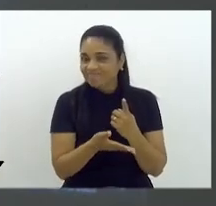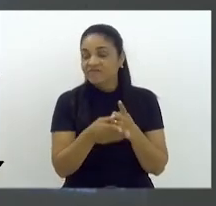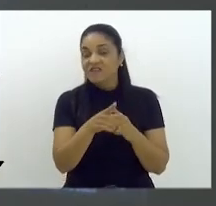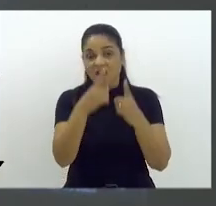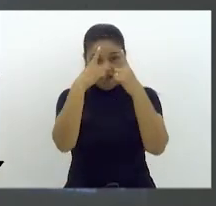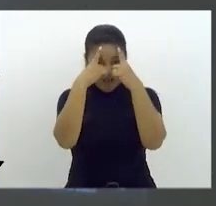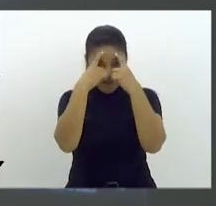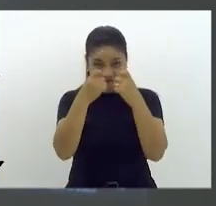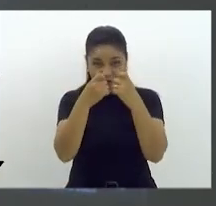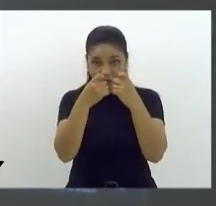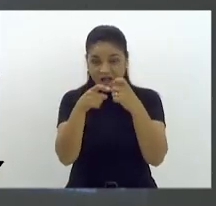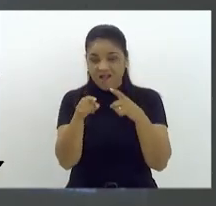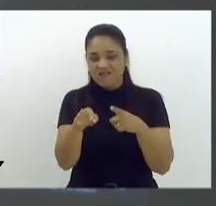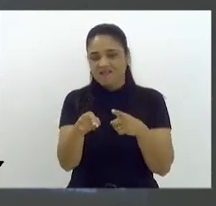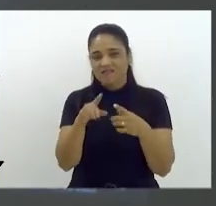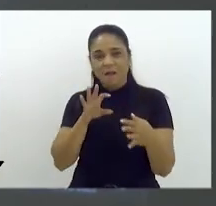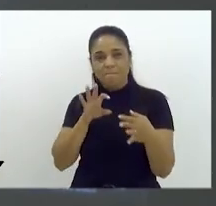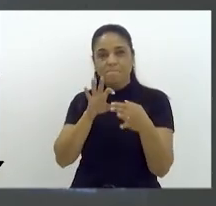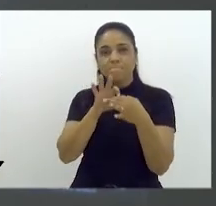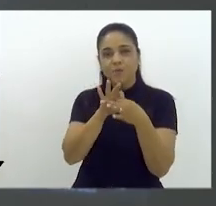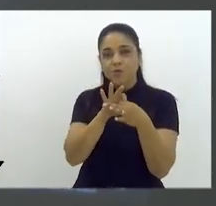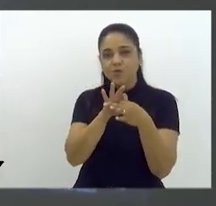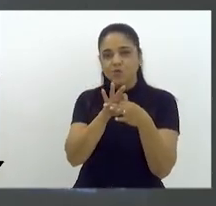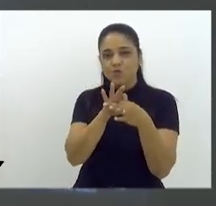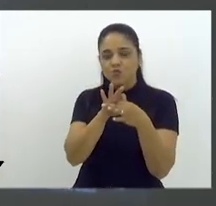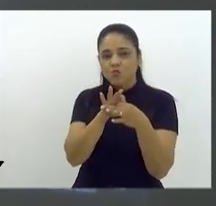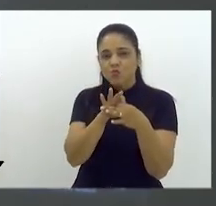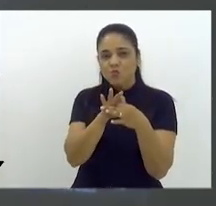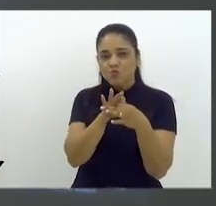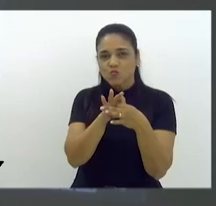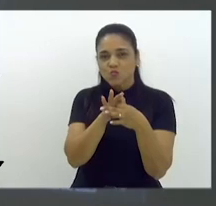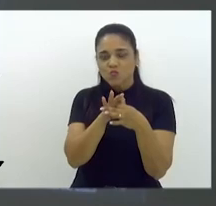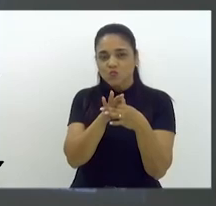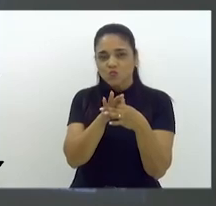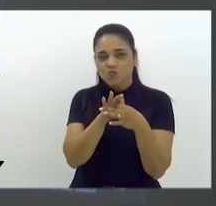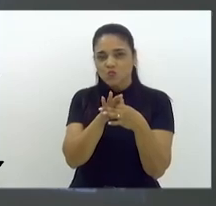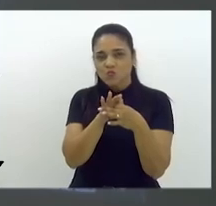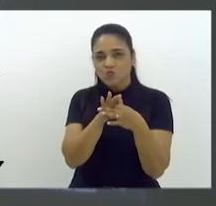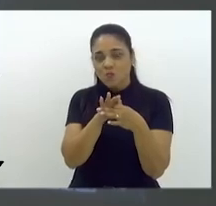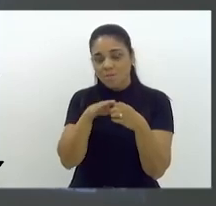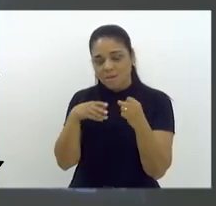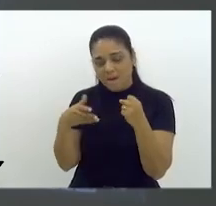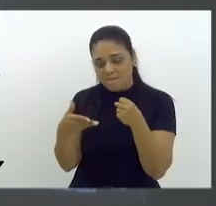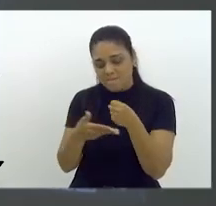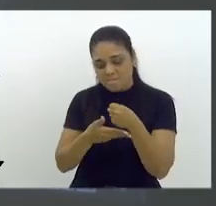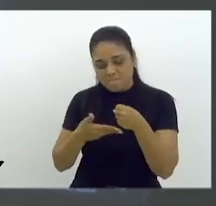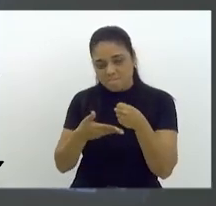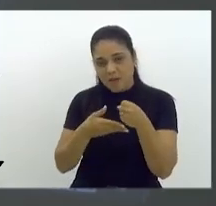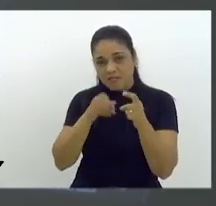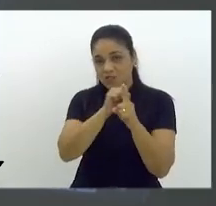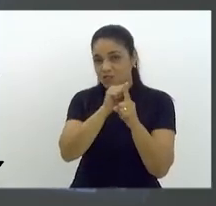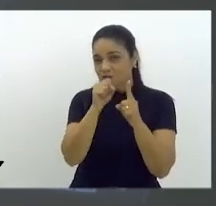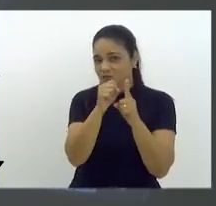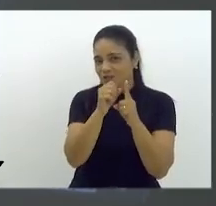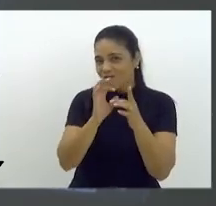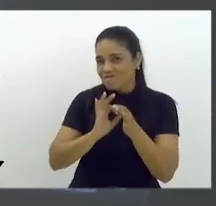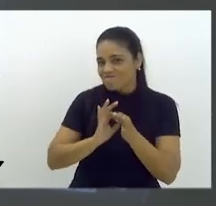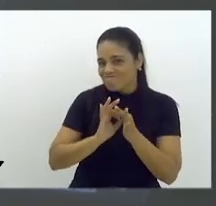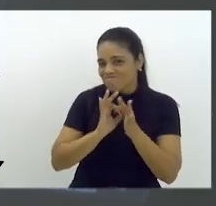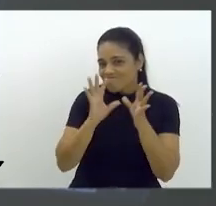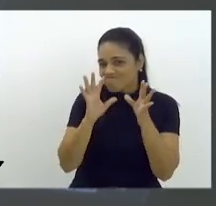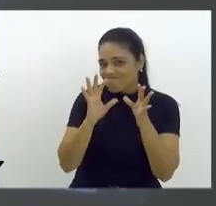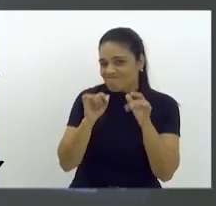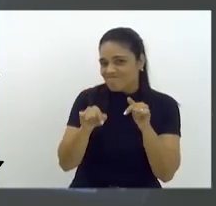cerçada por uma uma base social que autoriza que as mulheres